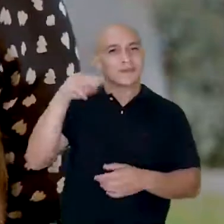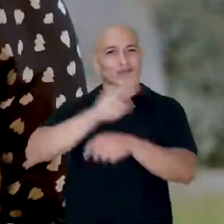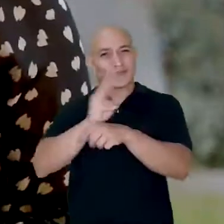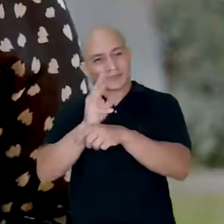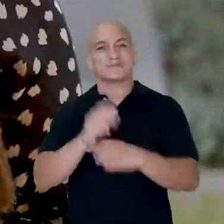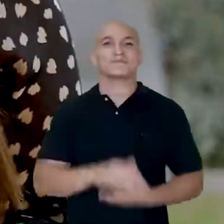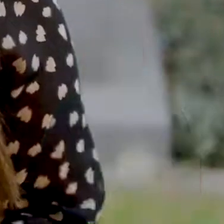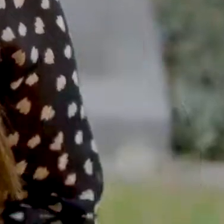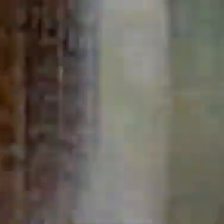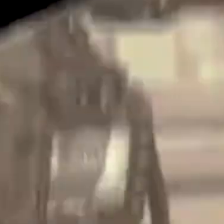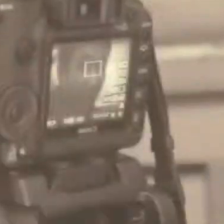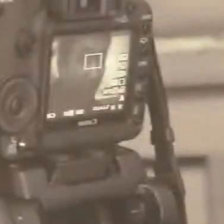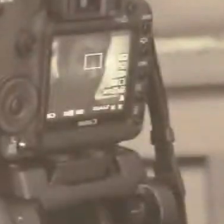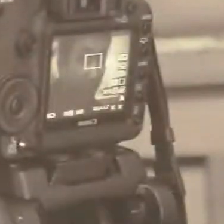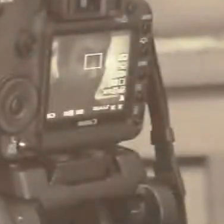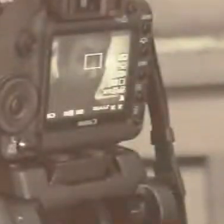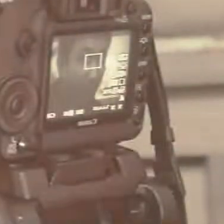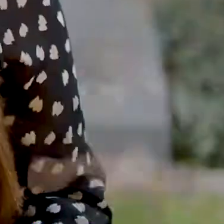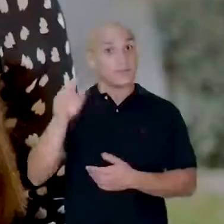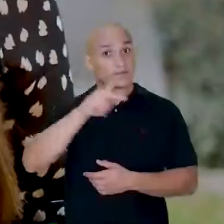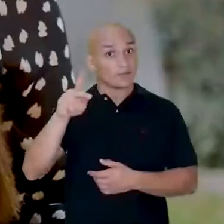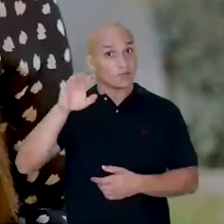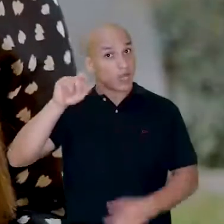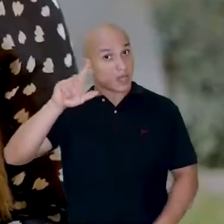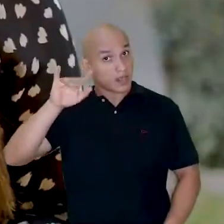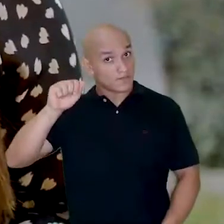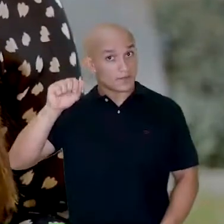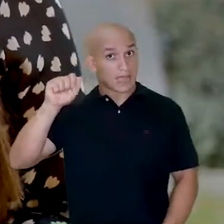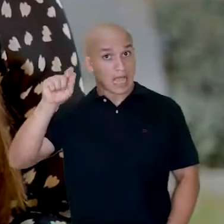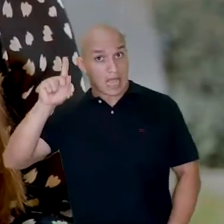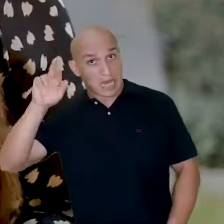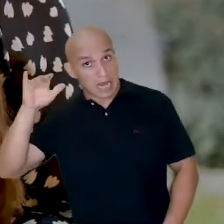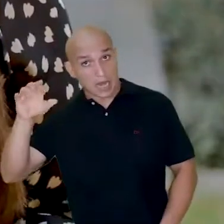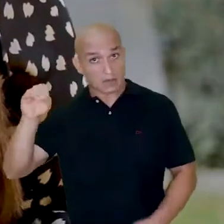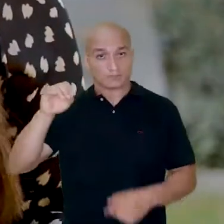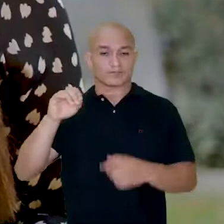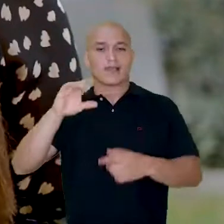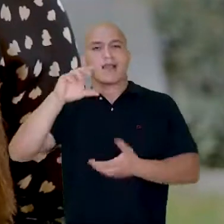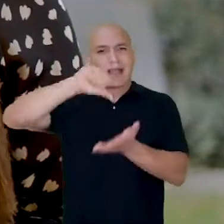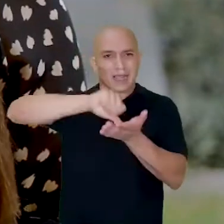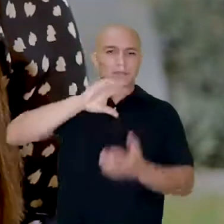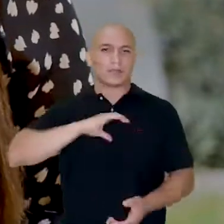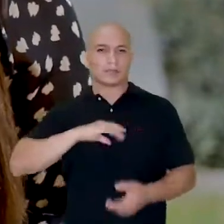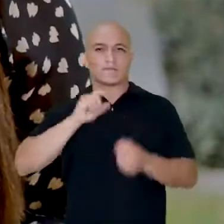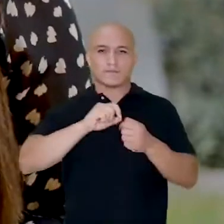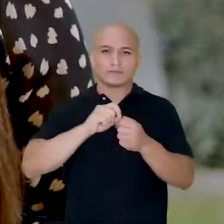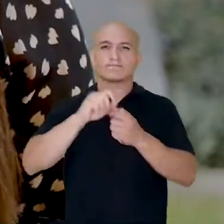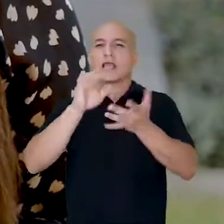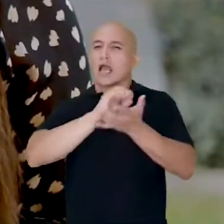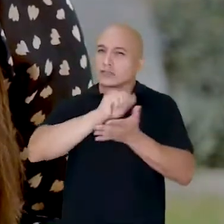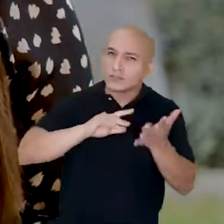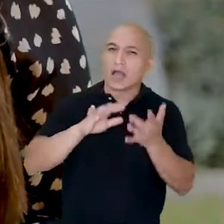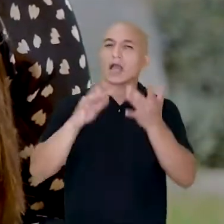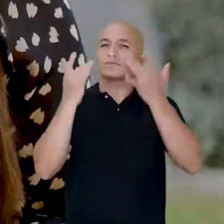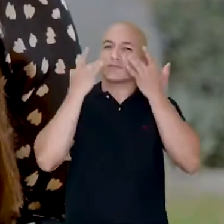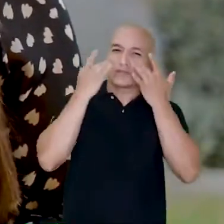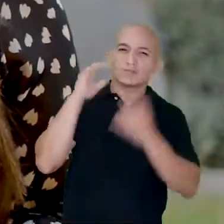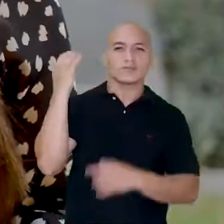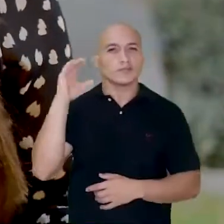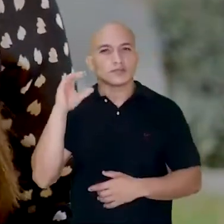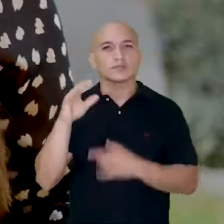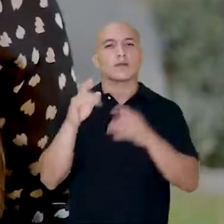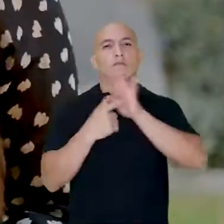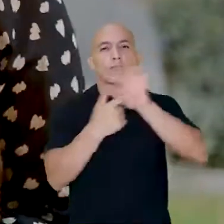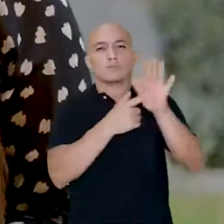Olá, está no ao Minuto Ema. A professora Olivia de Araújo Aragão, do Campus Caxias, realizou atividade de teatro